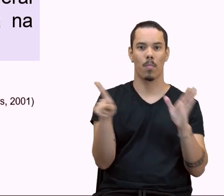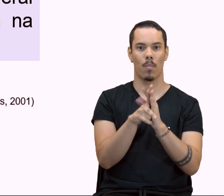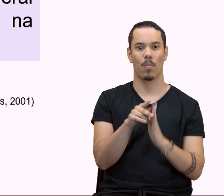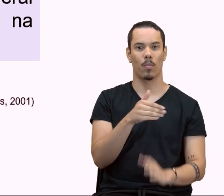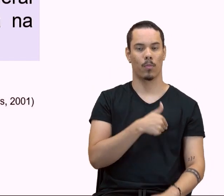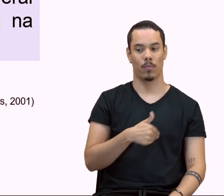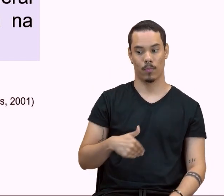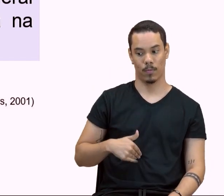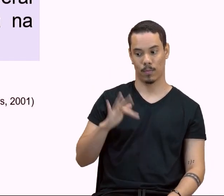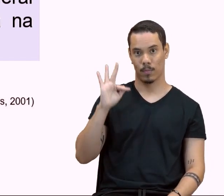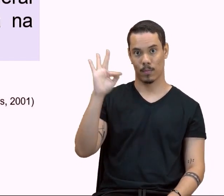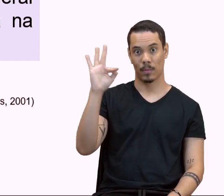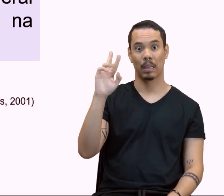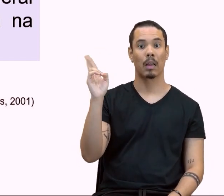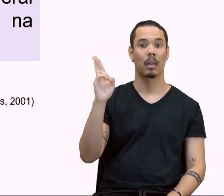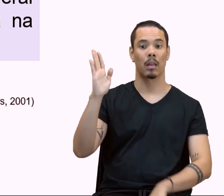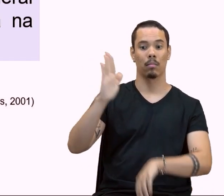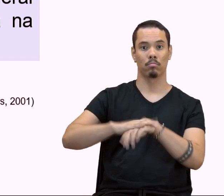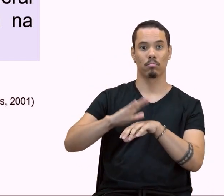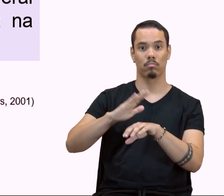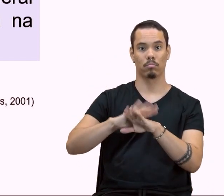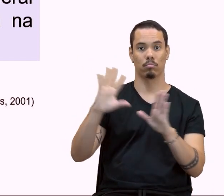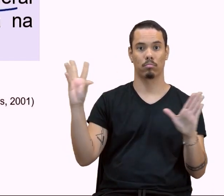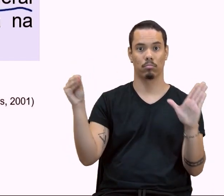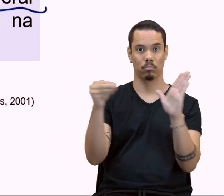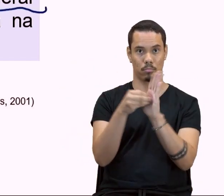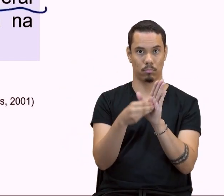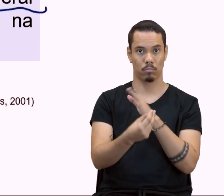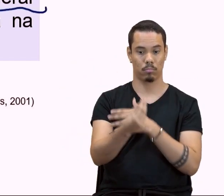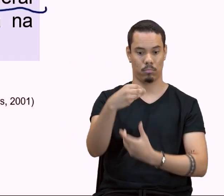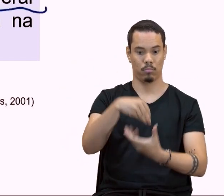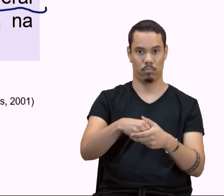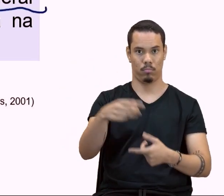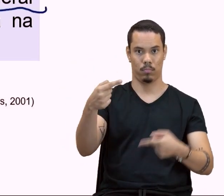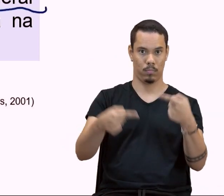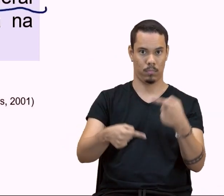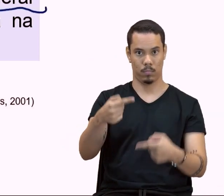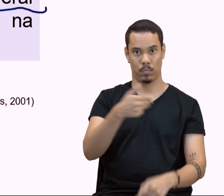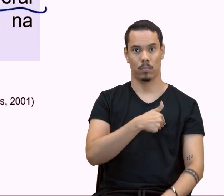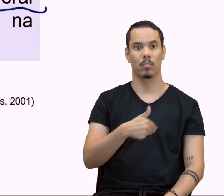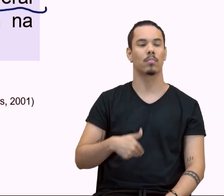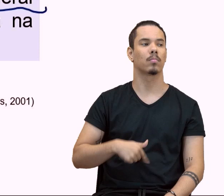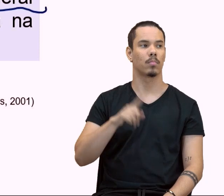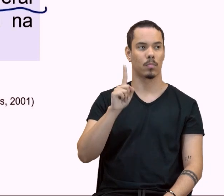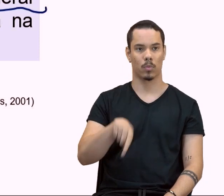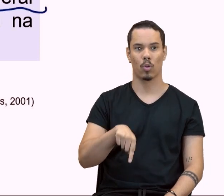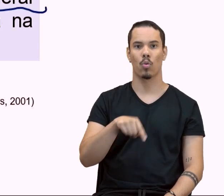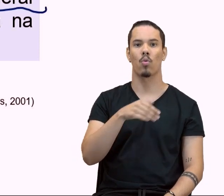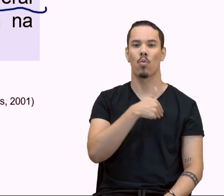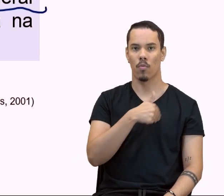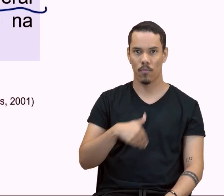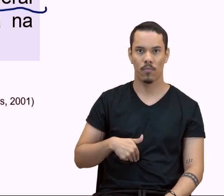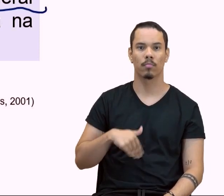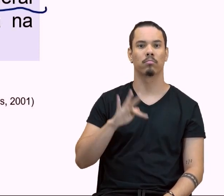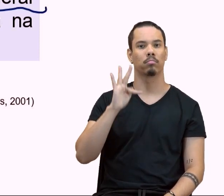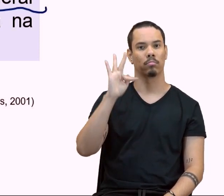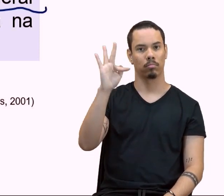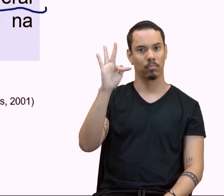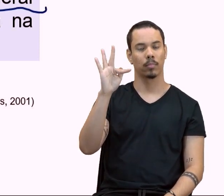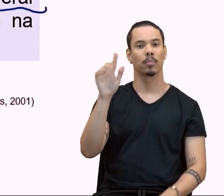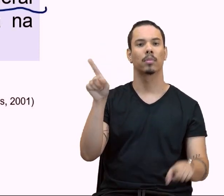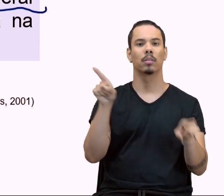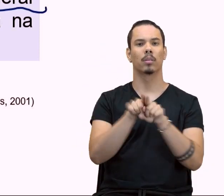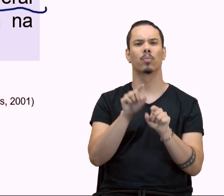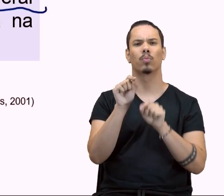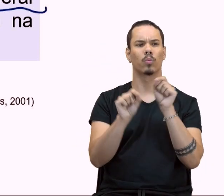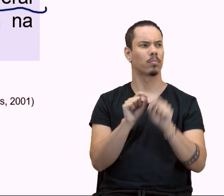Quem implementou essas políticas públicas? Governo federal. Governo federal. E o que nós éramos